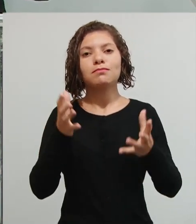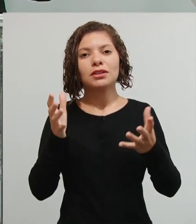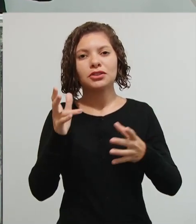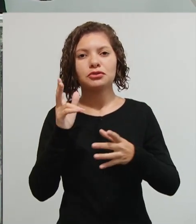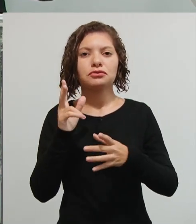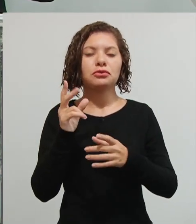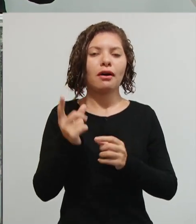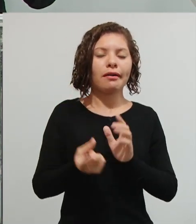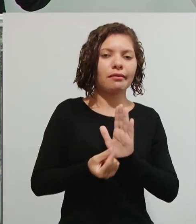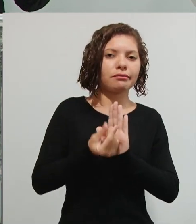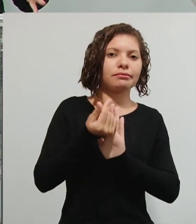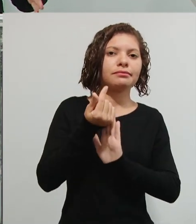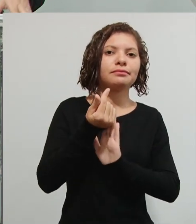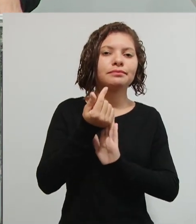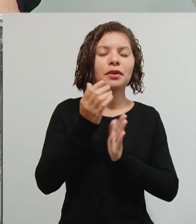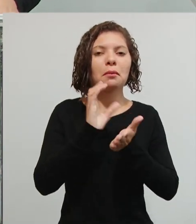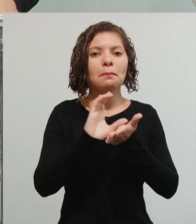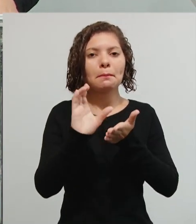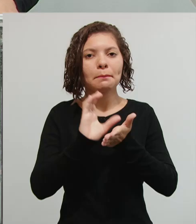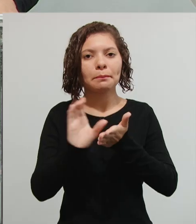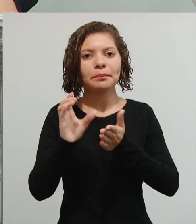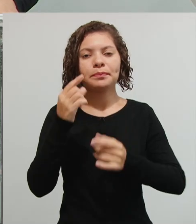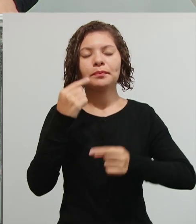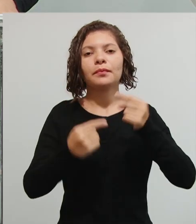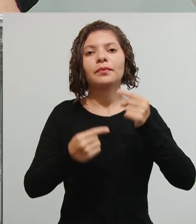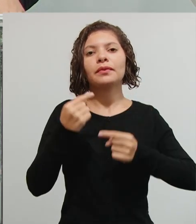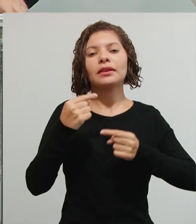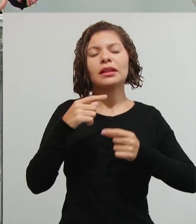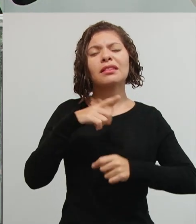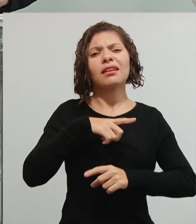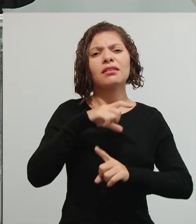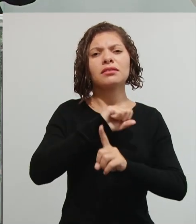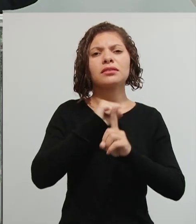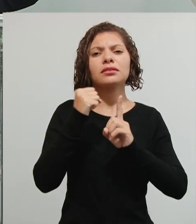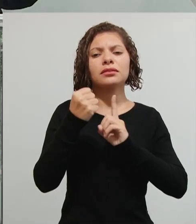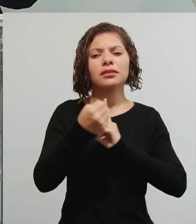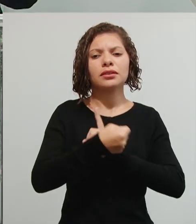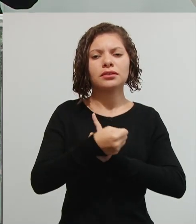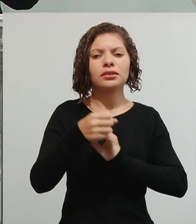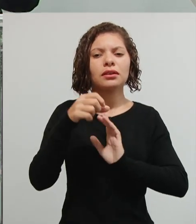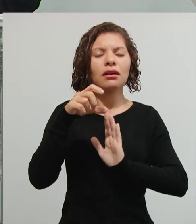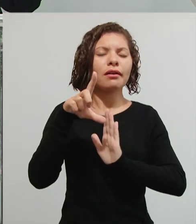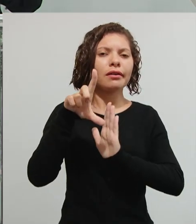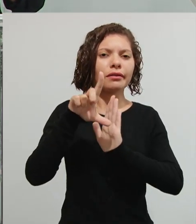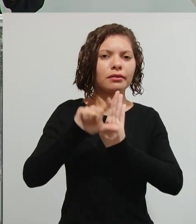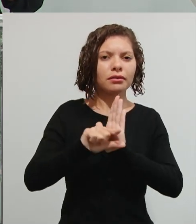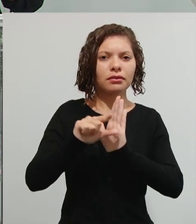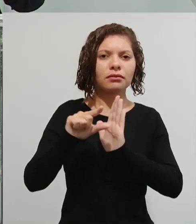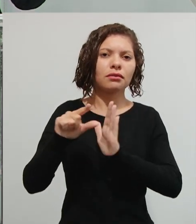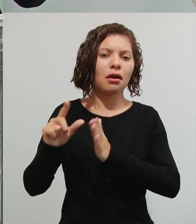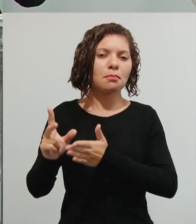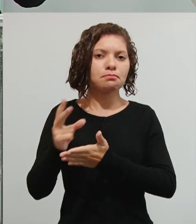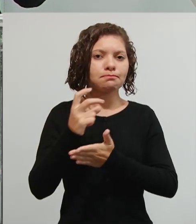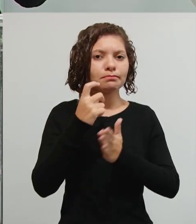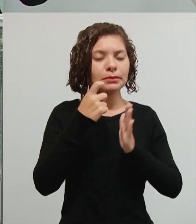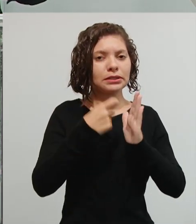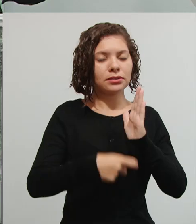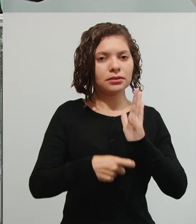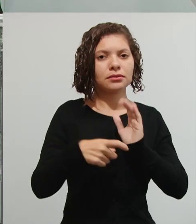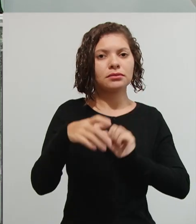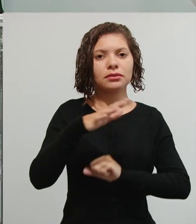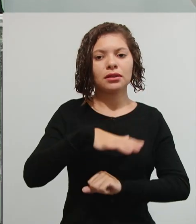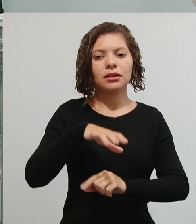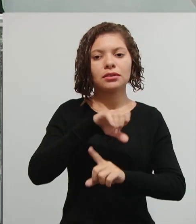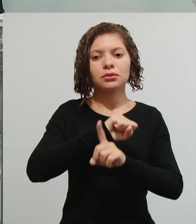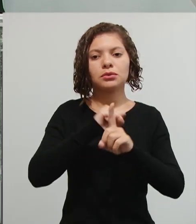mesmo, que as políticas podem apresentar para a sociedade. Por exemplo, redução de tributações de algumas áreas sociais. A gente vê na